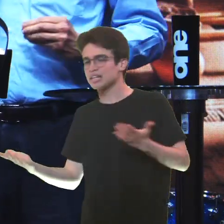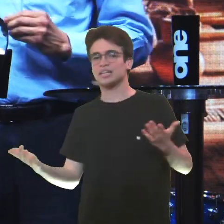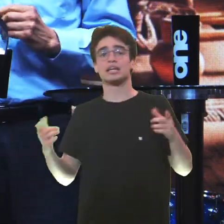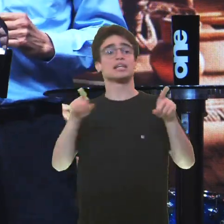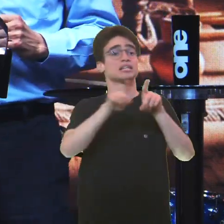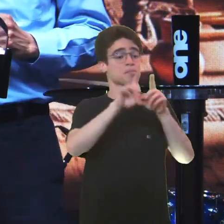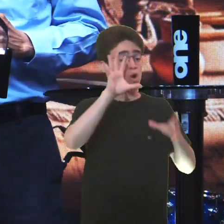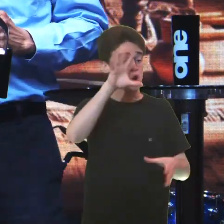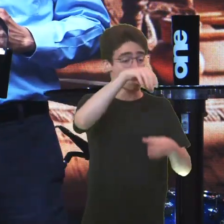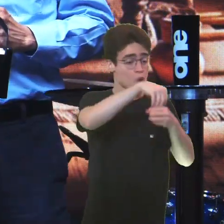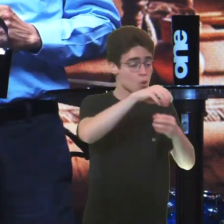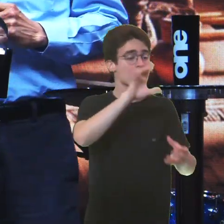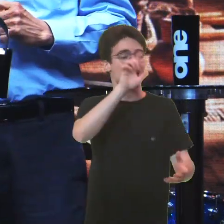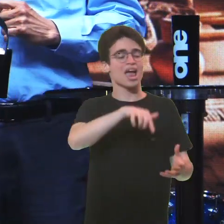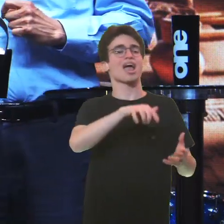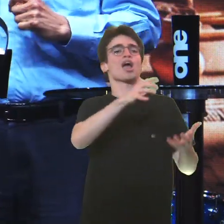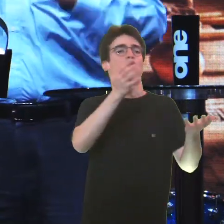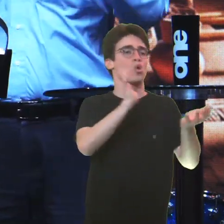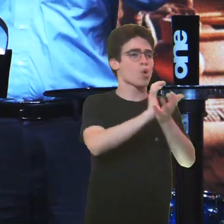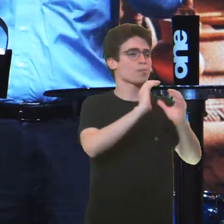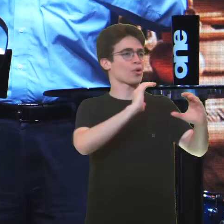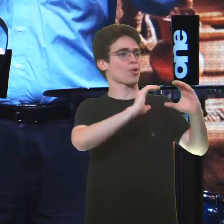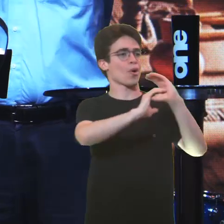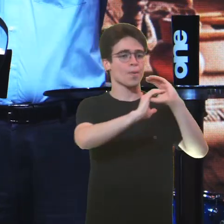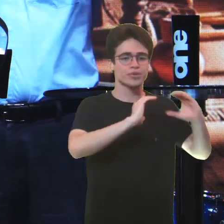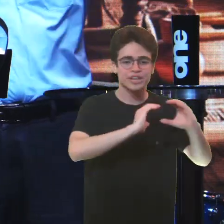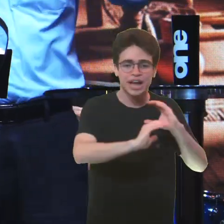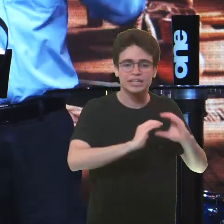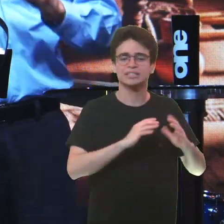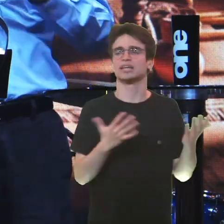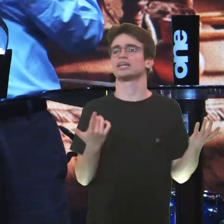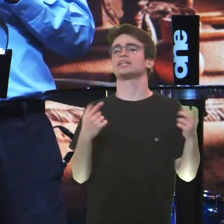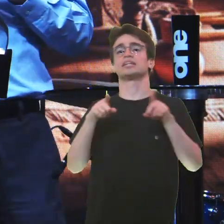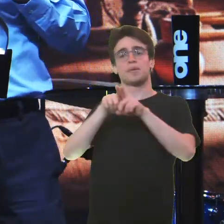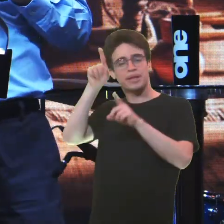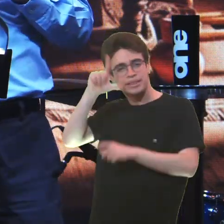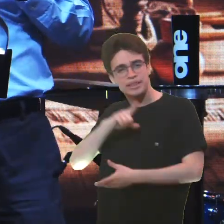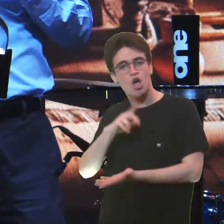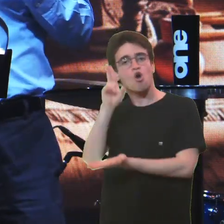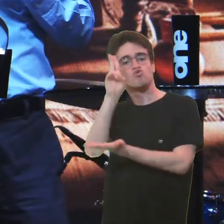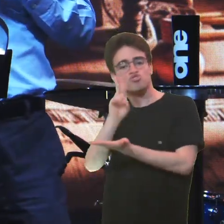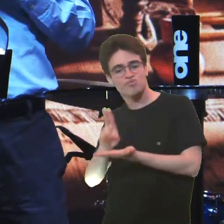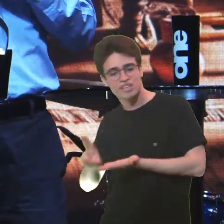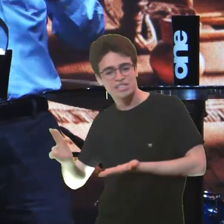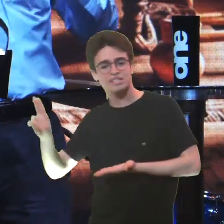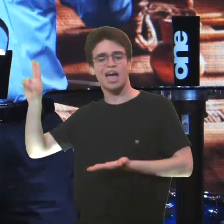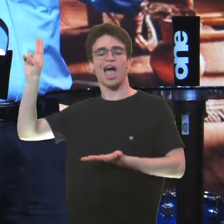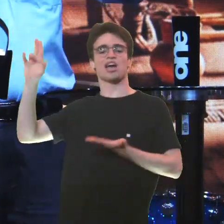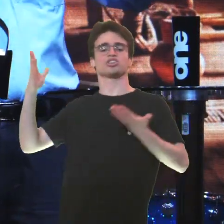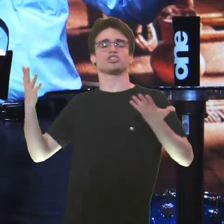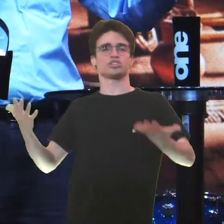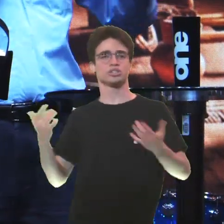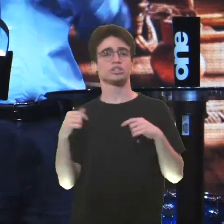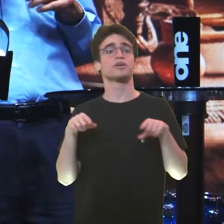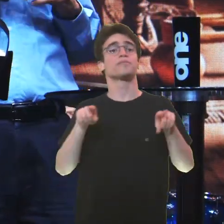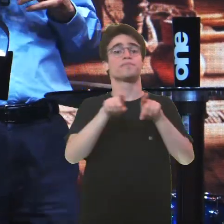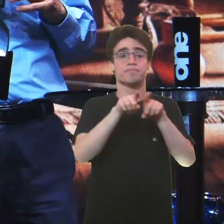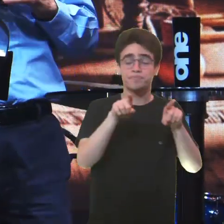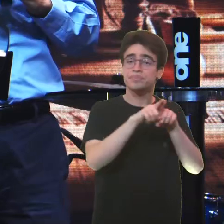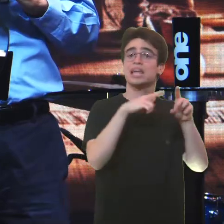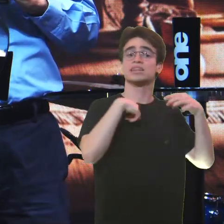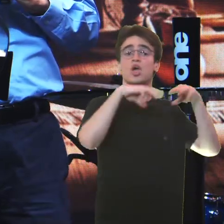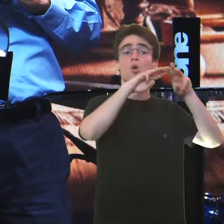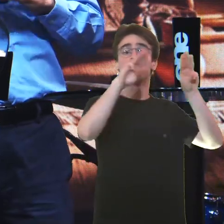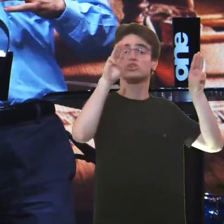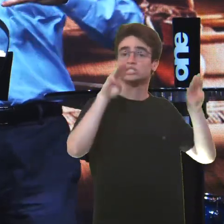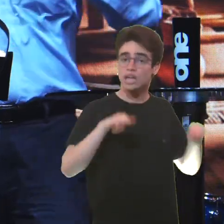É onde comunicación. estão os meios de comunicação. Es donde están las universidades. É onde estão as universidades. Es donde están los museos. É onde estão